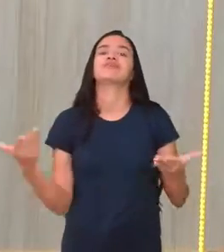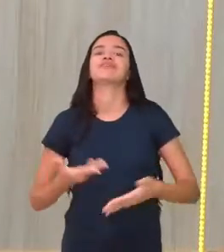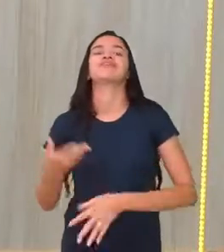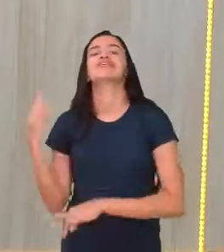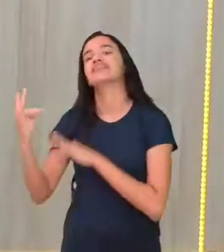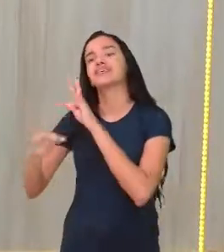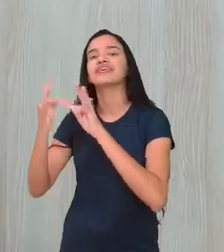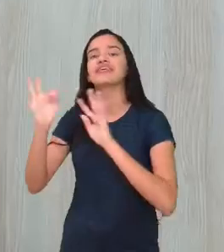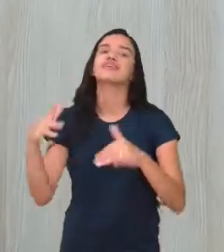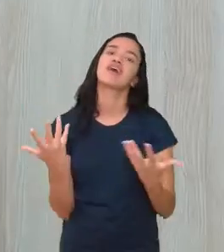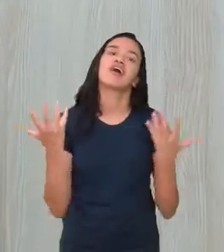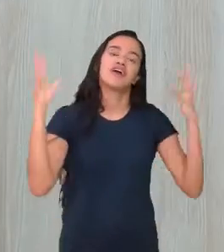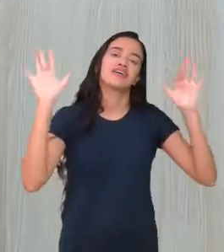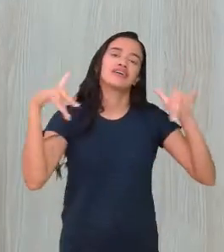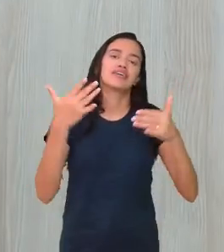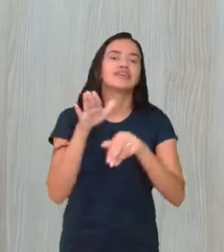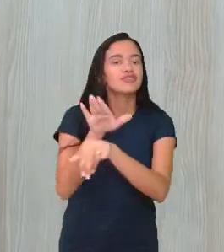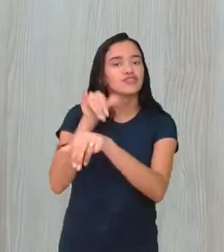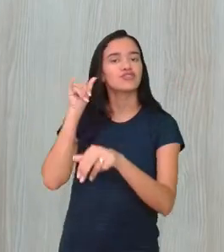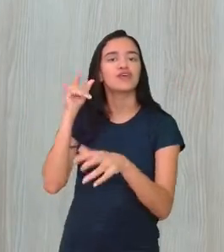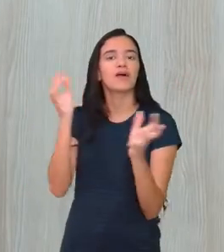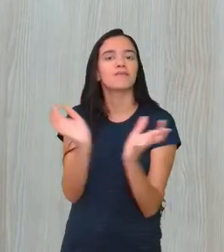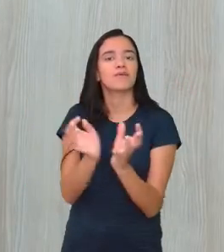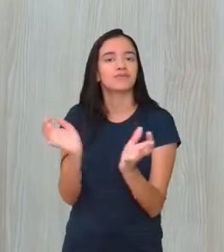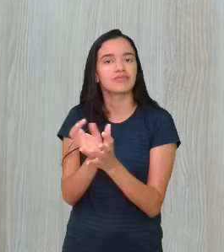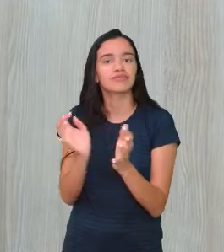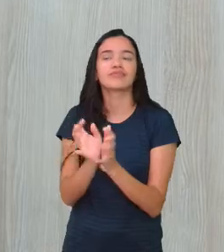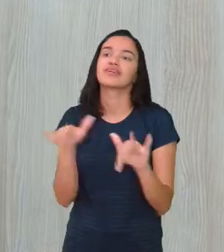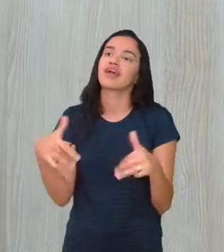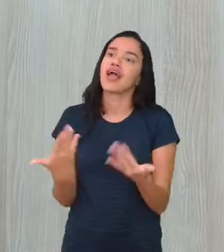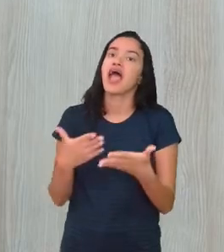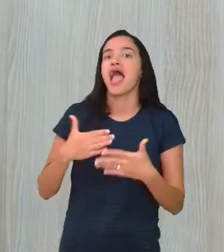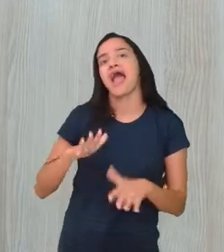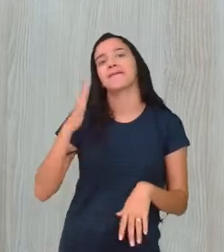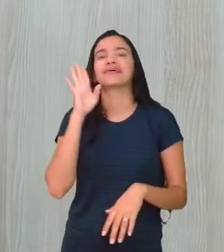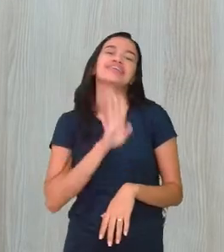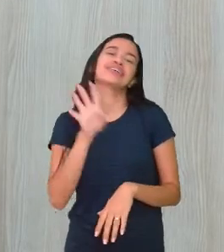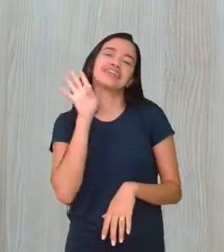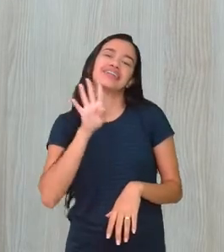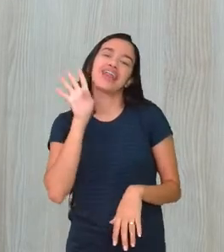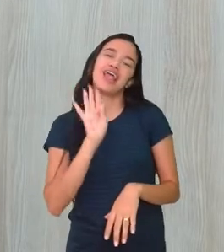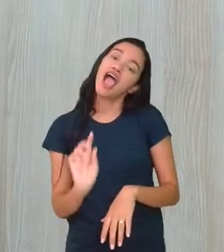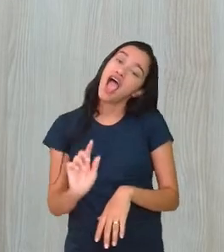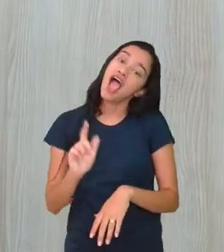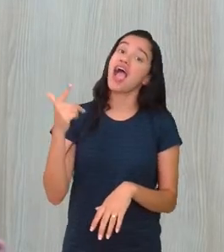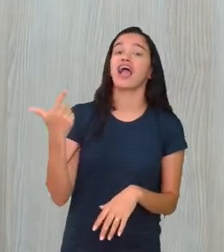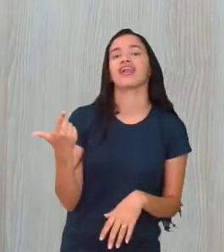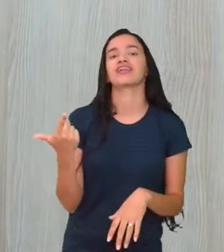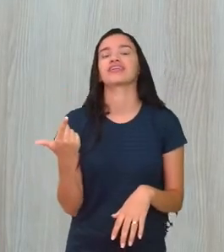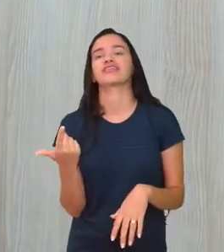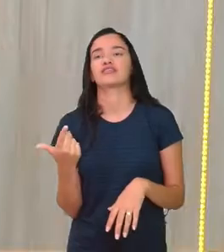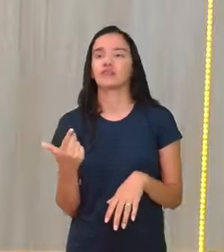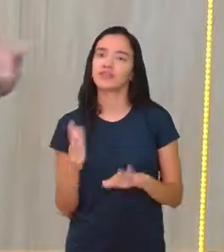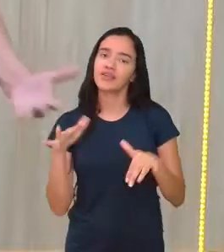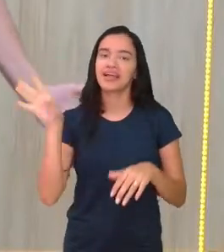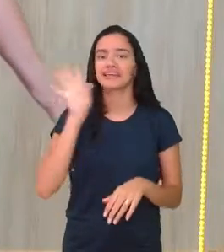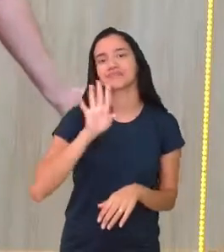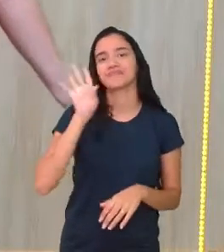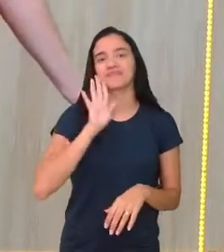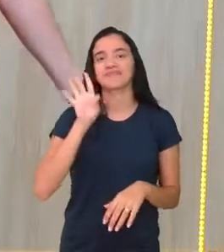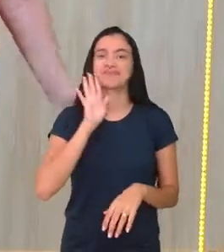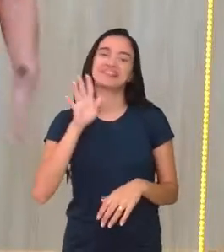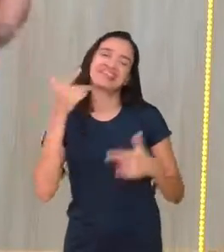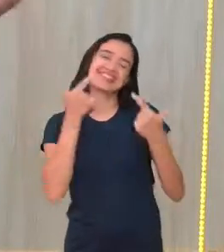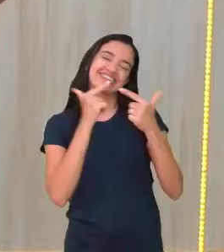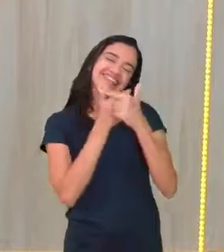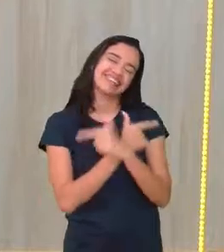tradição. Ah, vai fazer festa? Ah, chamou uma banda. Chamou uma banda. Né? Não, porque é bem mais legal, lógico, né, gente? Venhamos e convenhamos. É bem mais legal uma